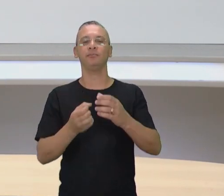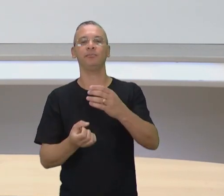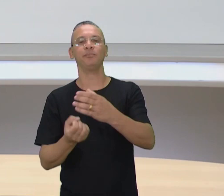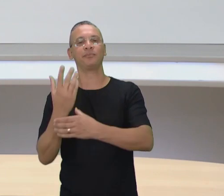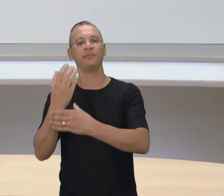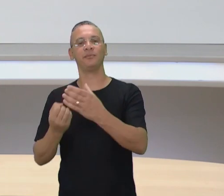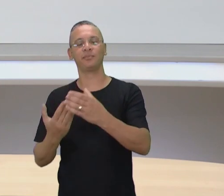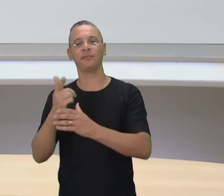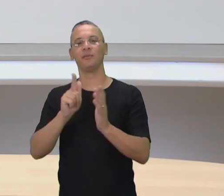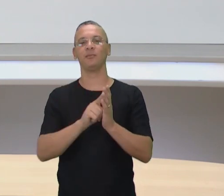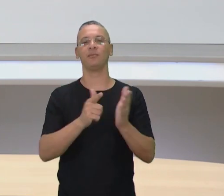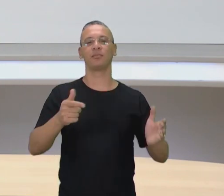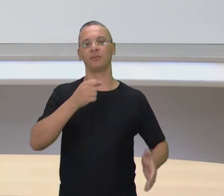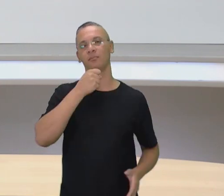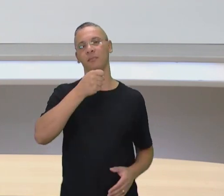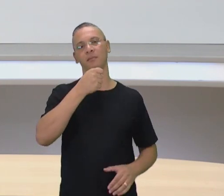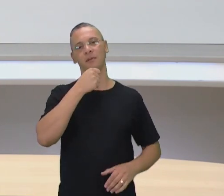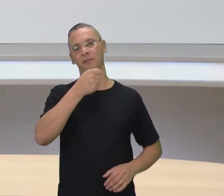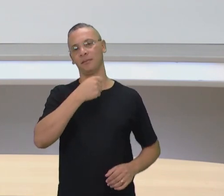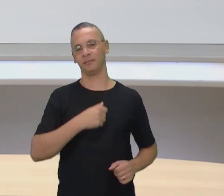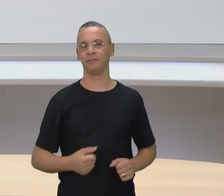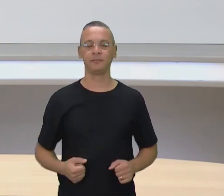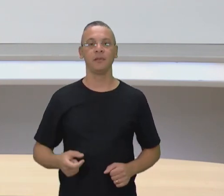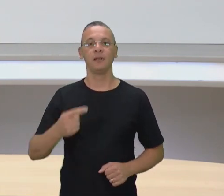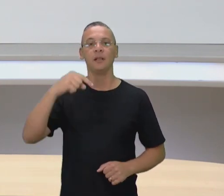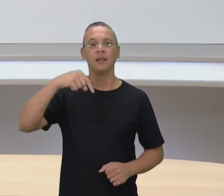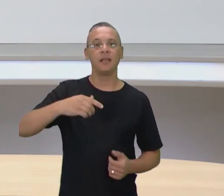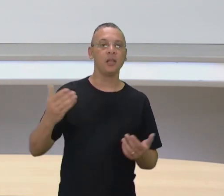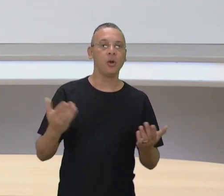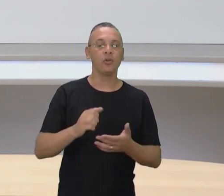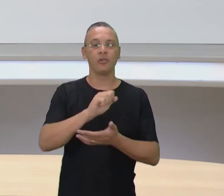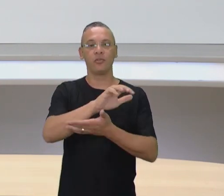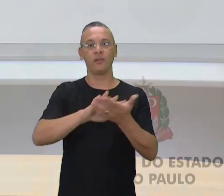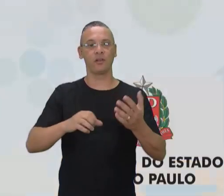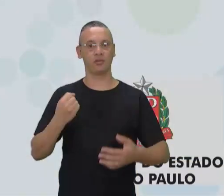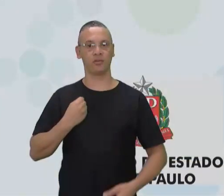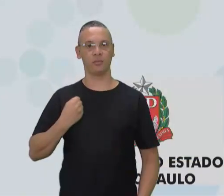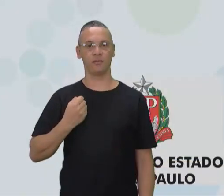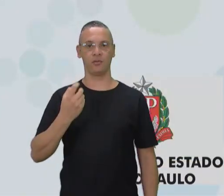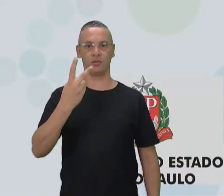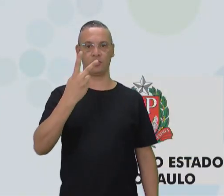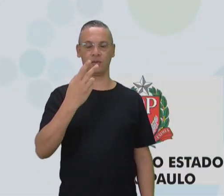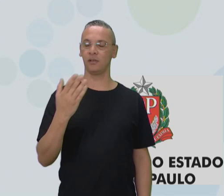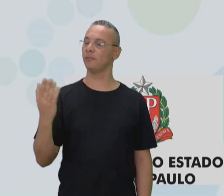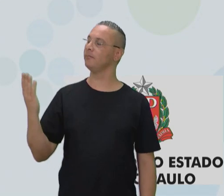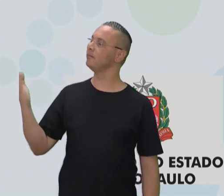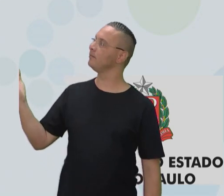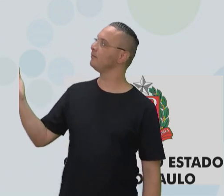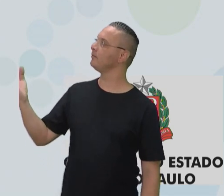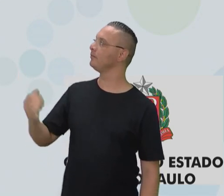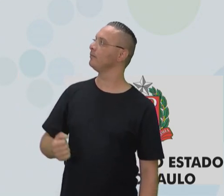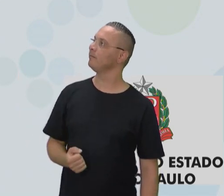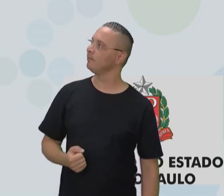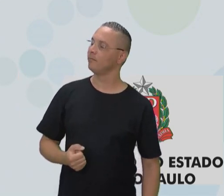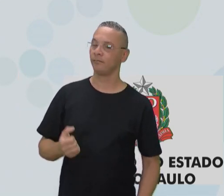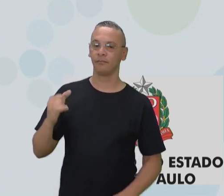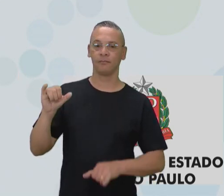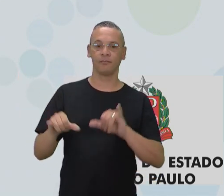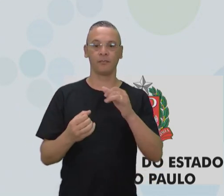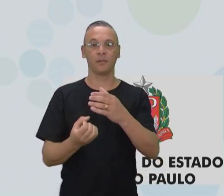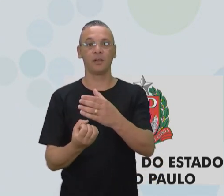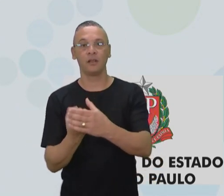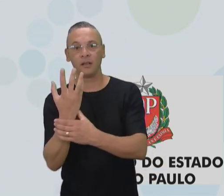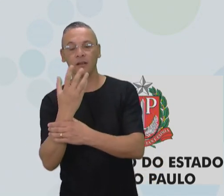Produção Jornalística. Então, a gente está agora na atividade 2, eu vou pedir para pôr na tela aí, ó. Laboratório de Produção